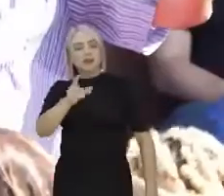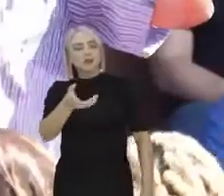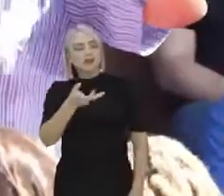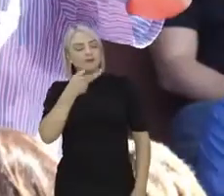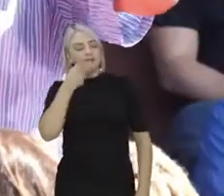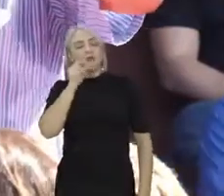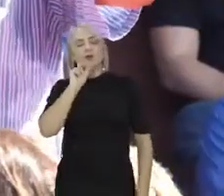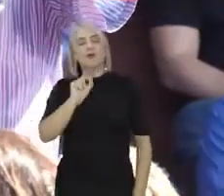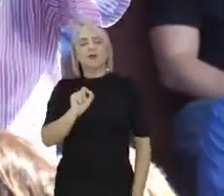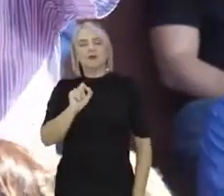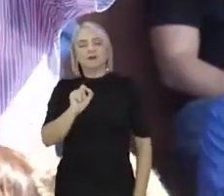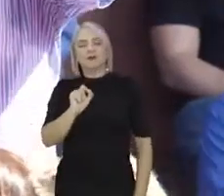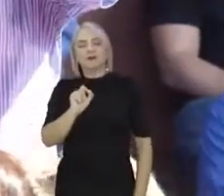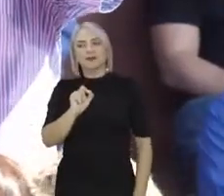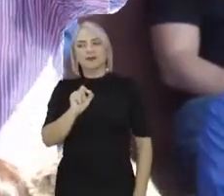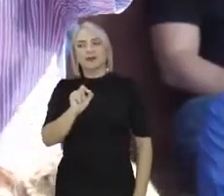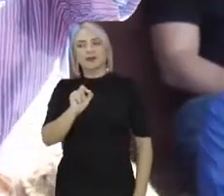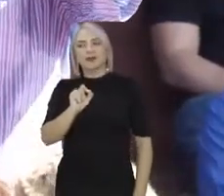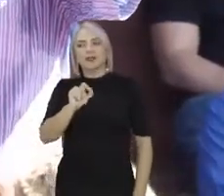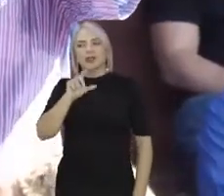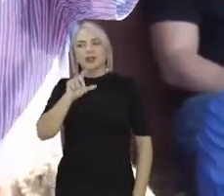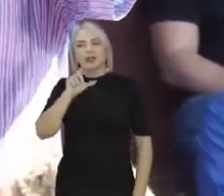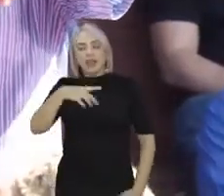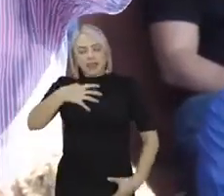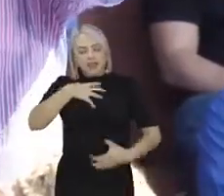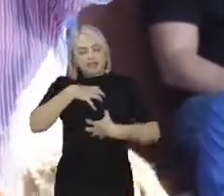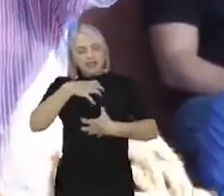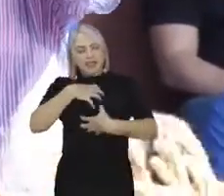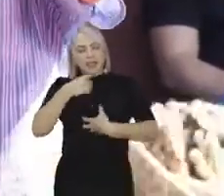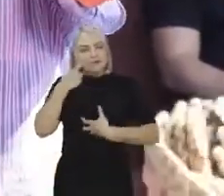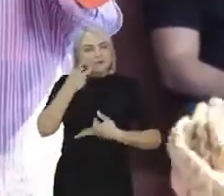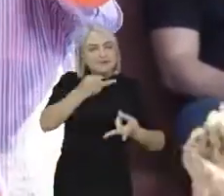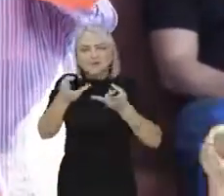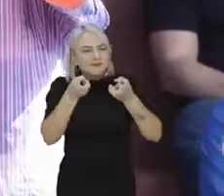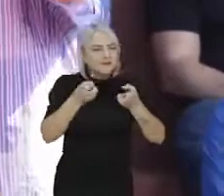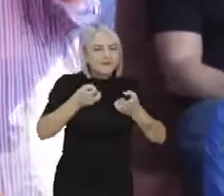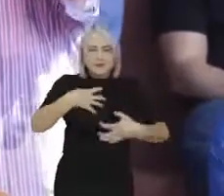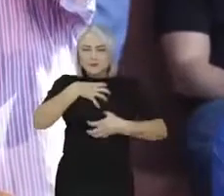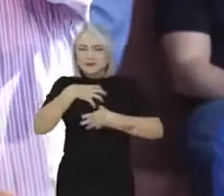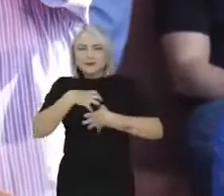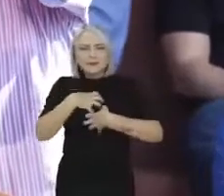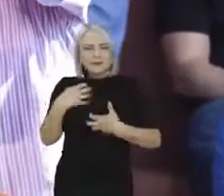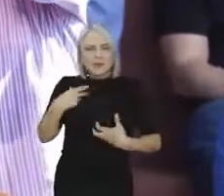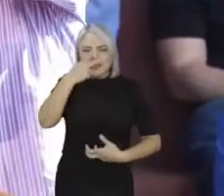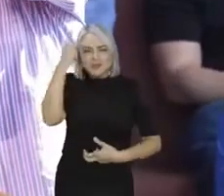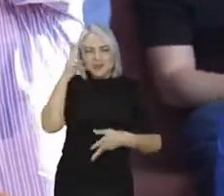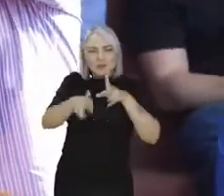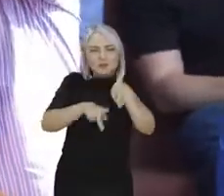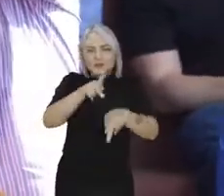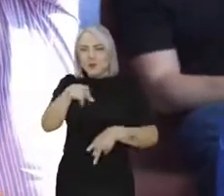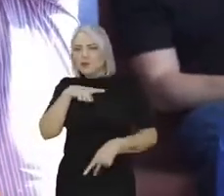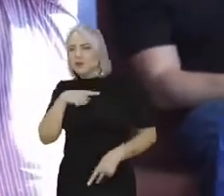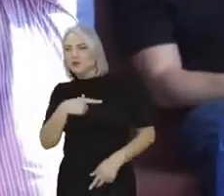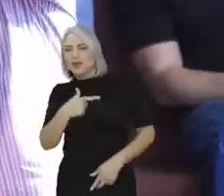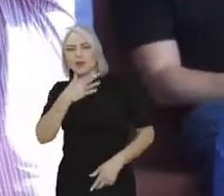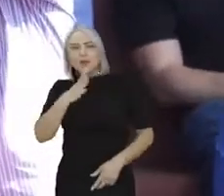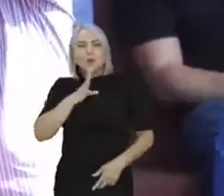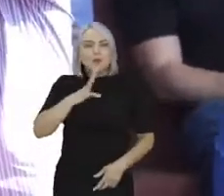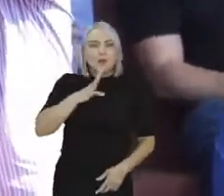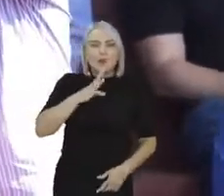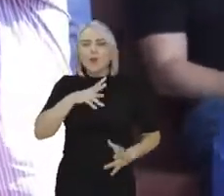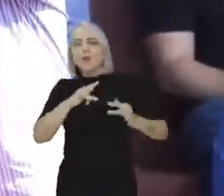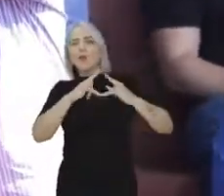de ver o sentimento desse povo, das pessoas que estão aqui. Eu estou vendo companheiros aqui, fica de pé.